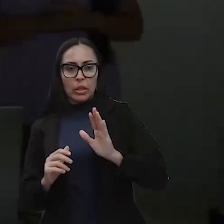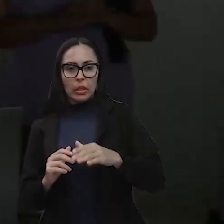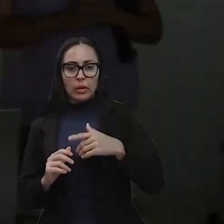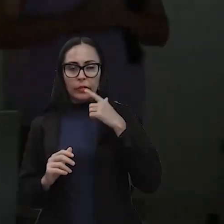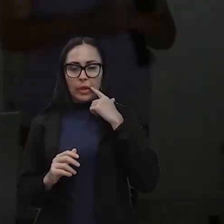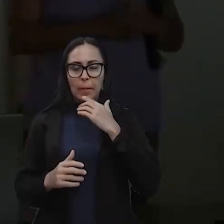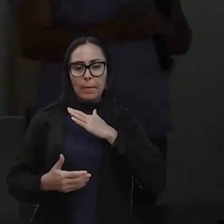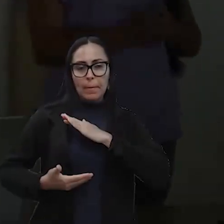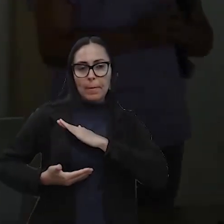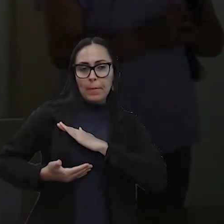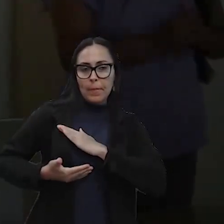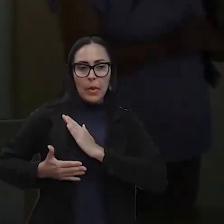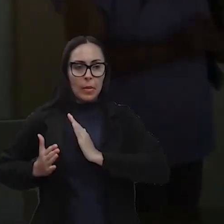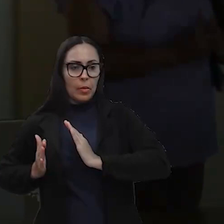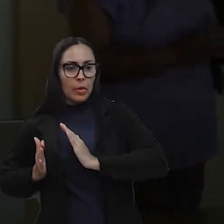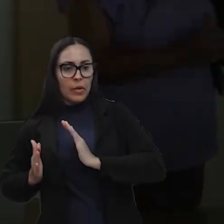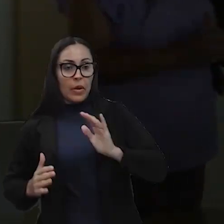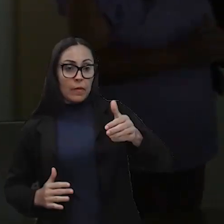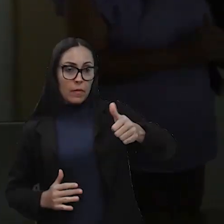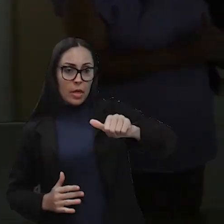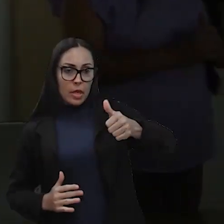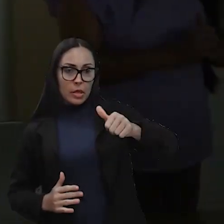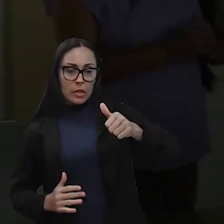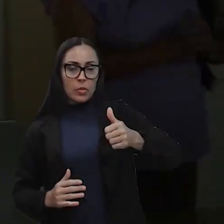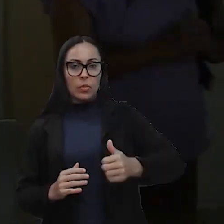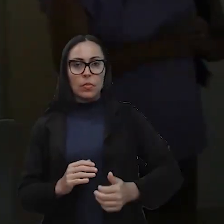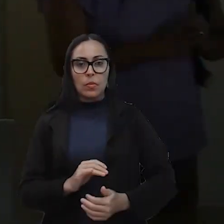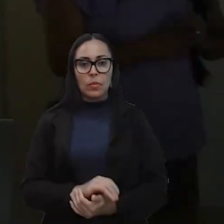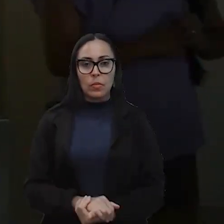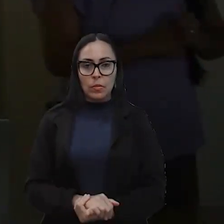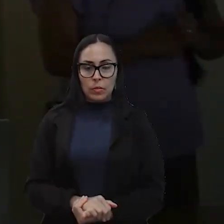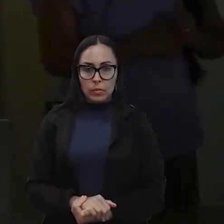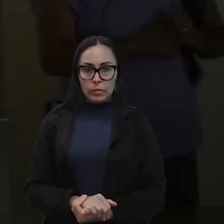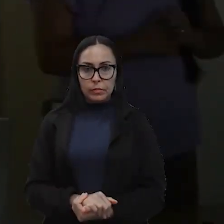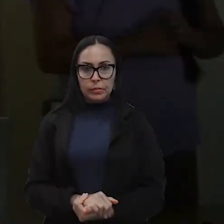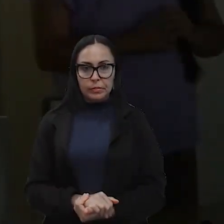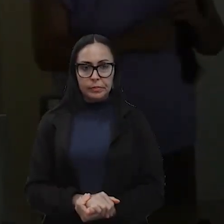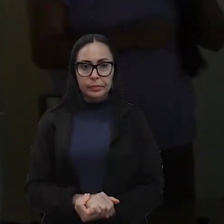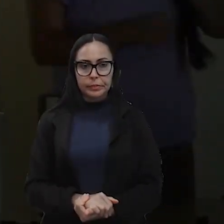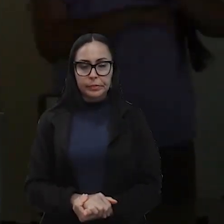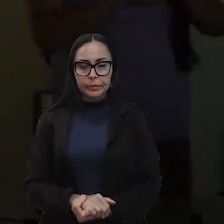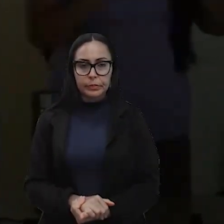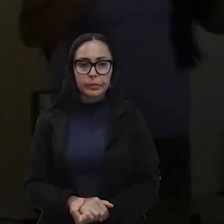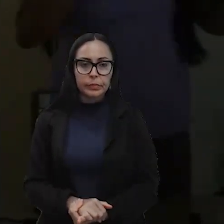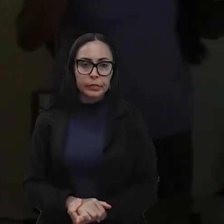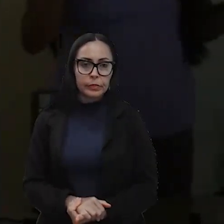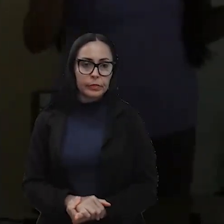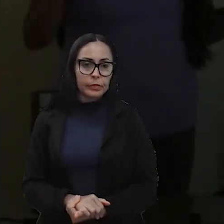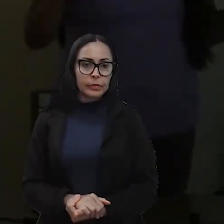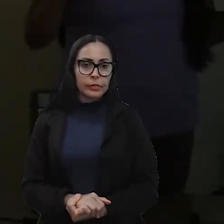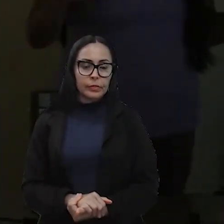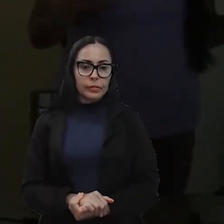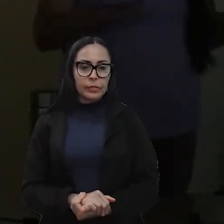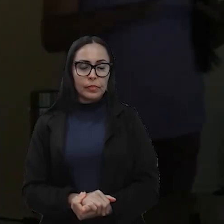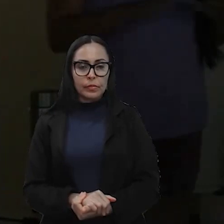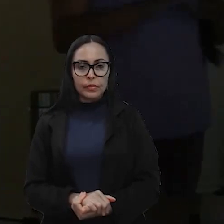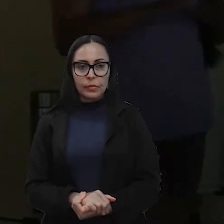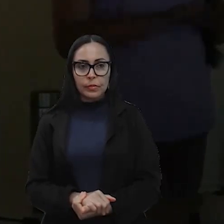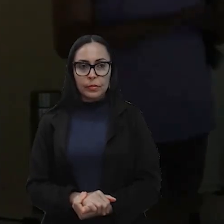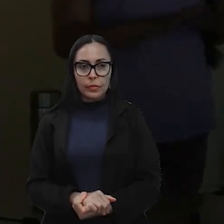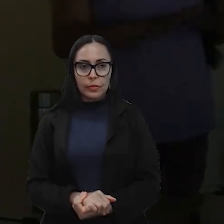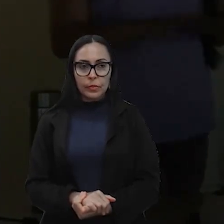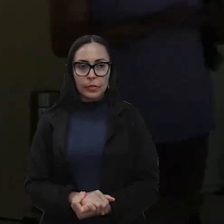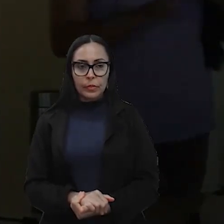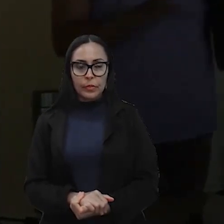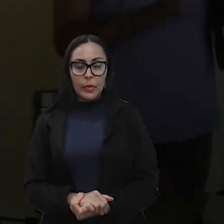a avaliação. Nesse caso, 50 anos a cada 2, mas mesmo se tem caso na família? E mesmo se tiver caso na família, a cada